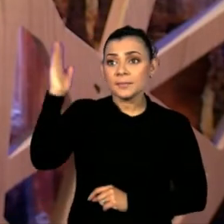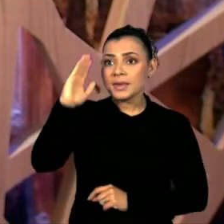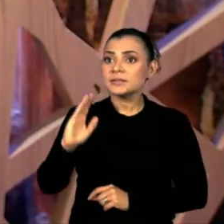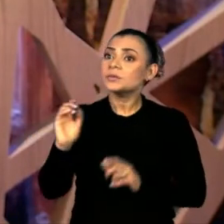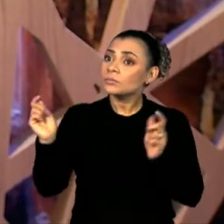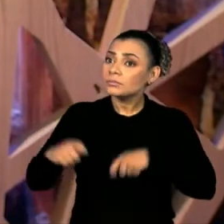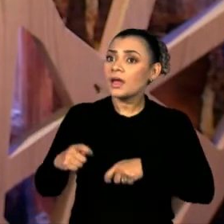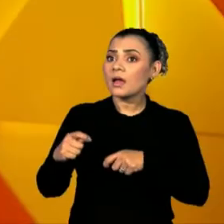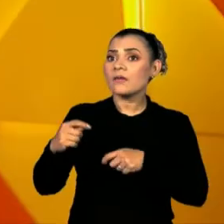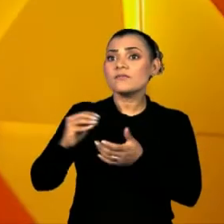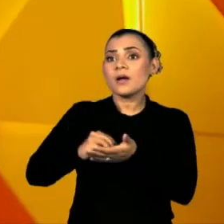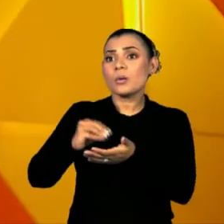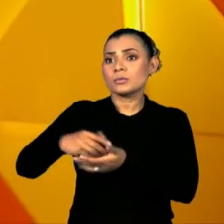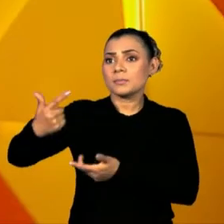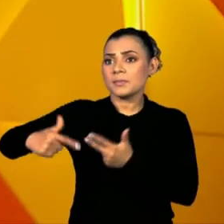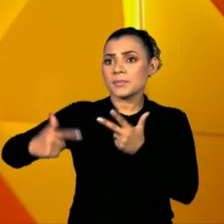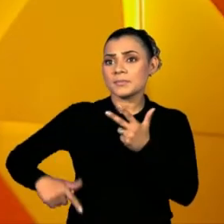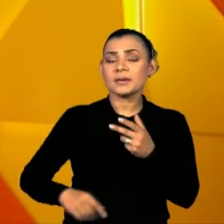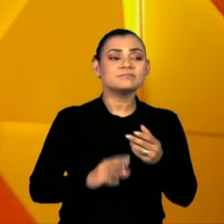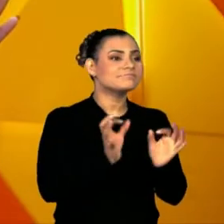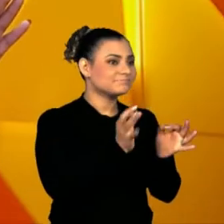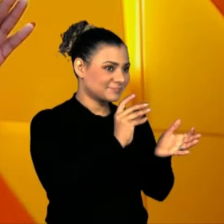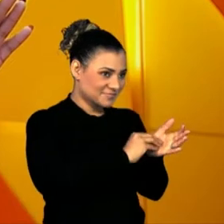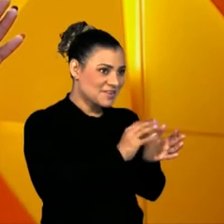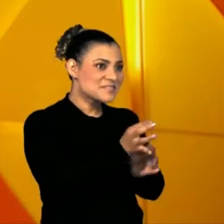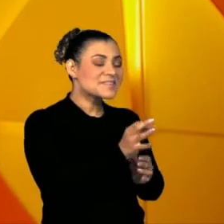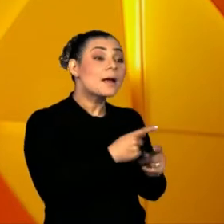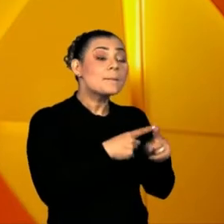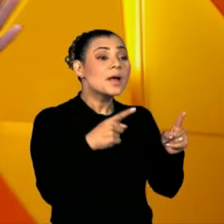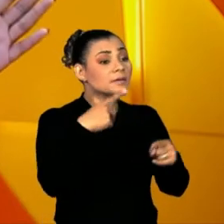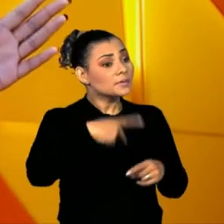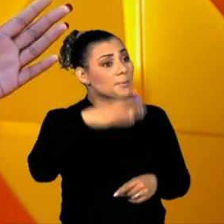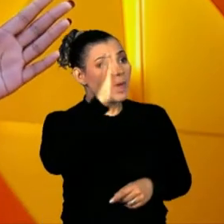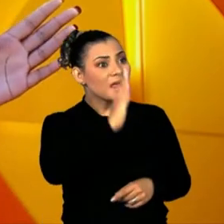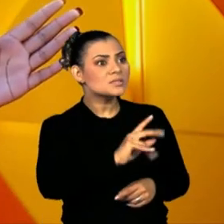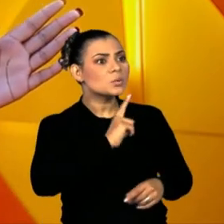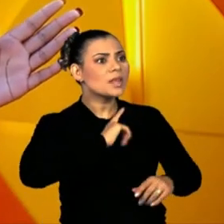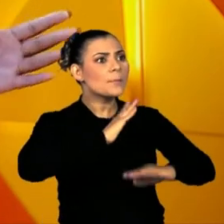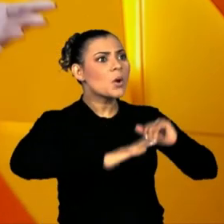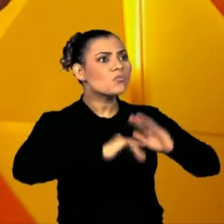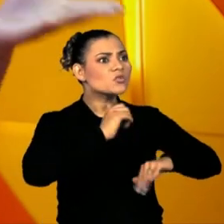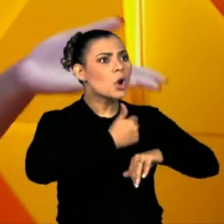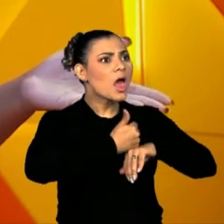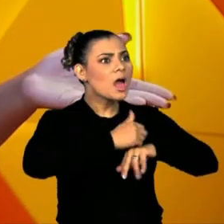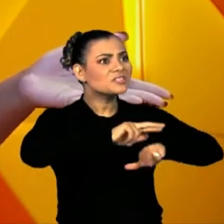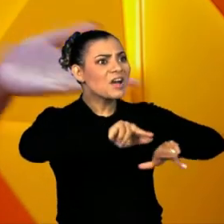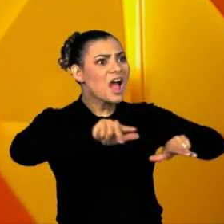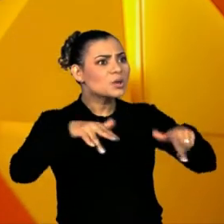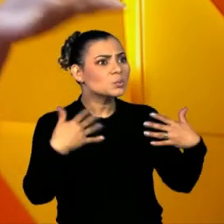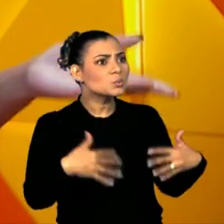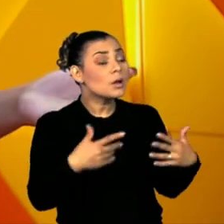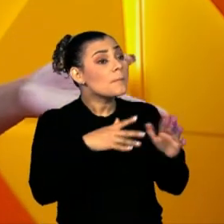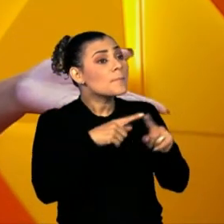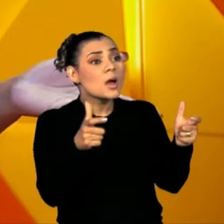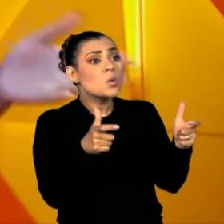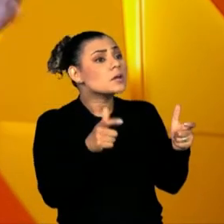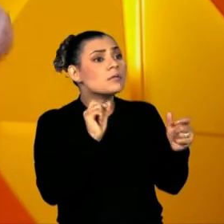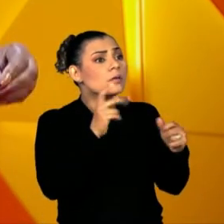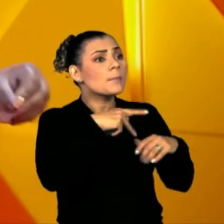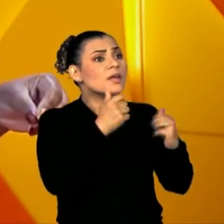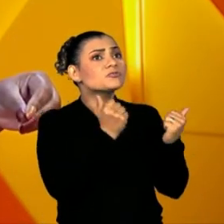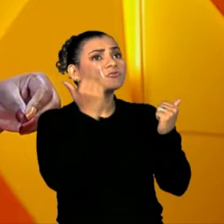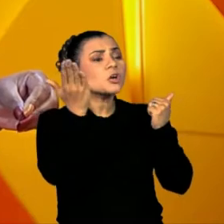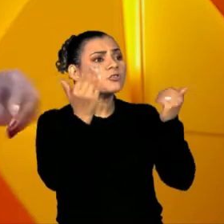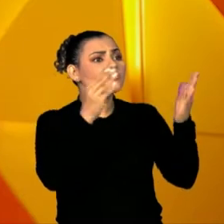produzir mais a produzir né e o Brasil Serginho é um produtor de craques né só que muitos vão para fora do Brasil